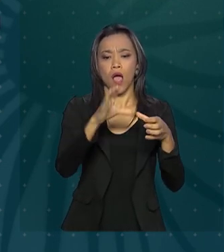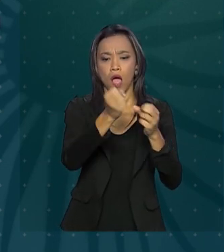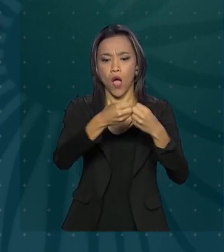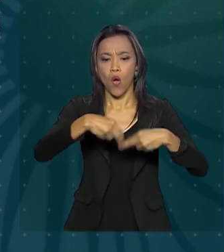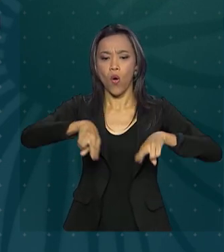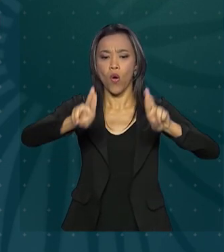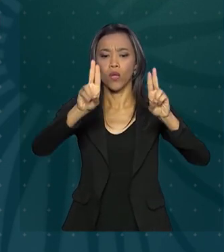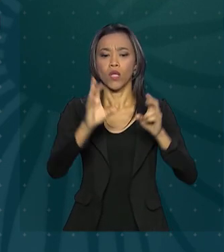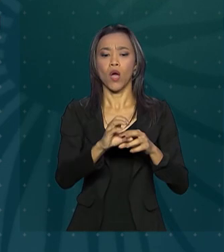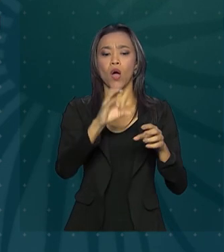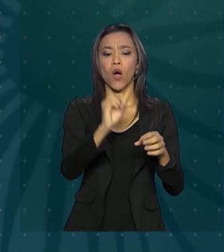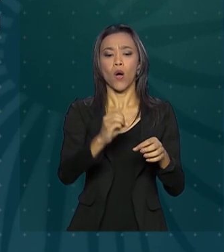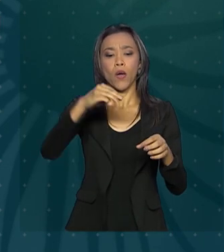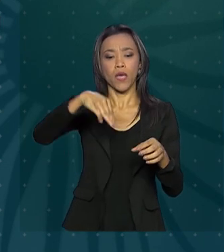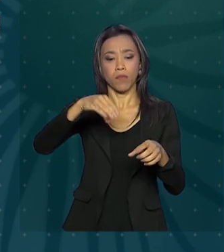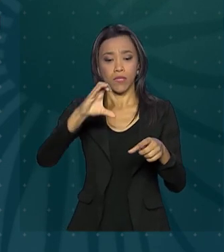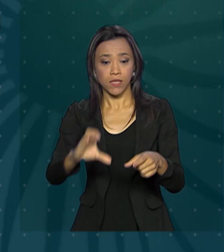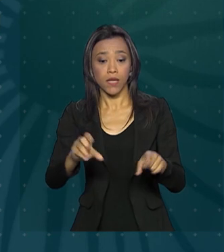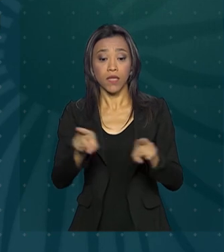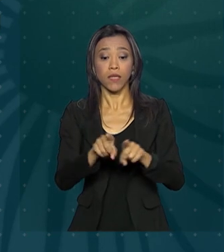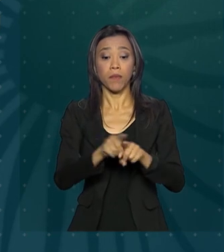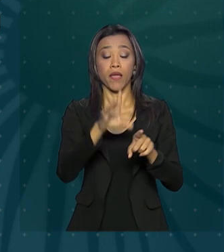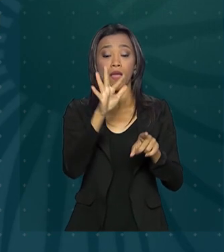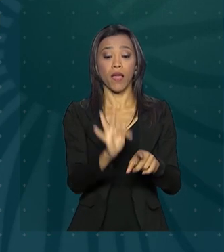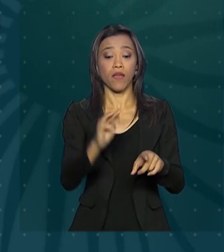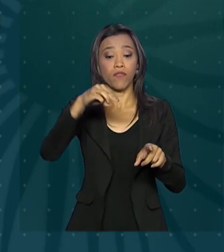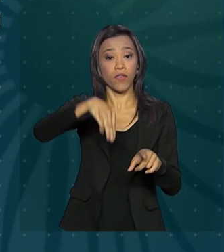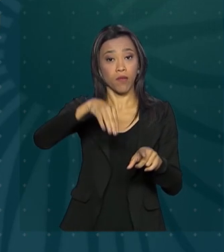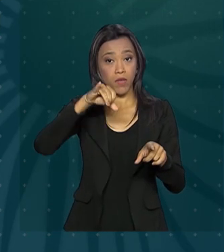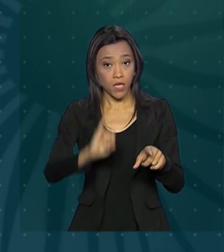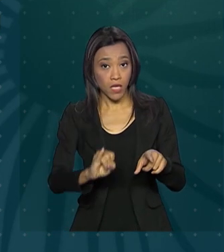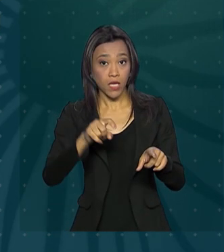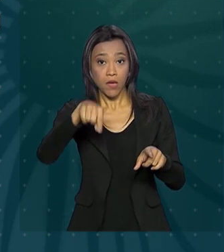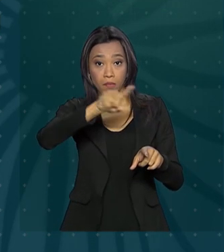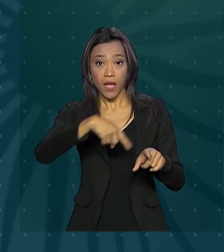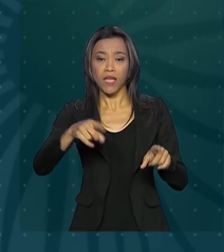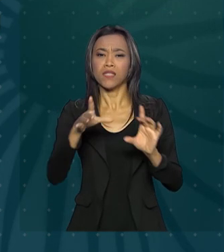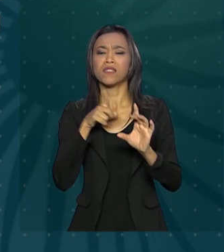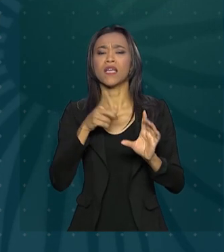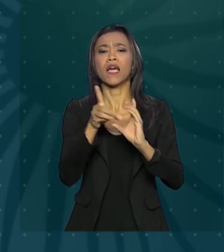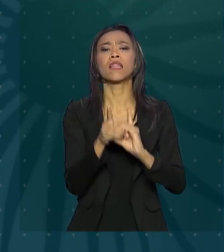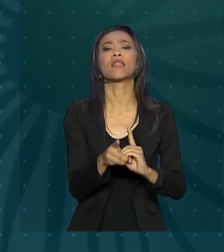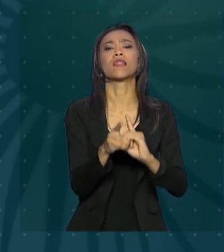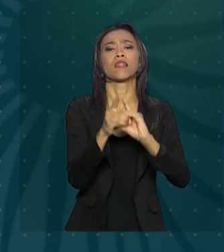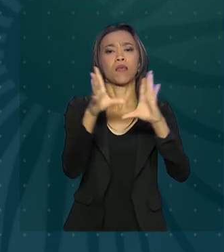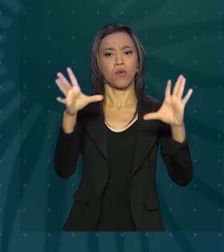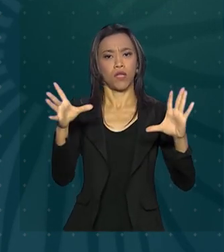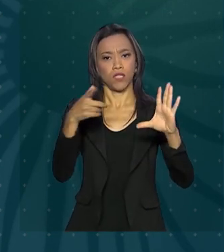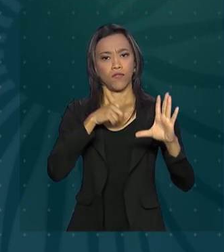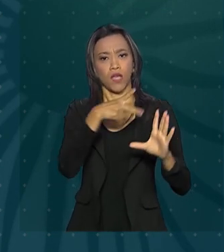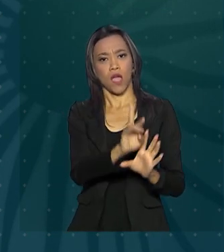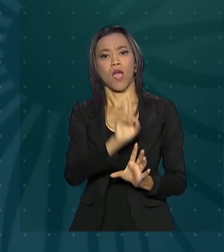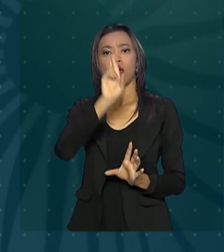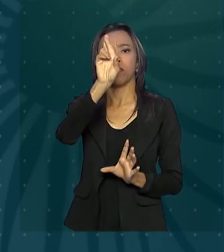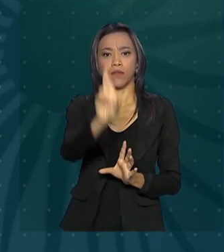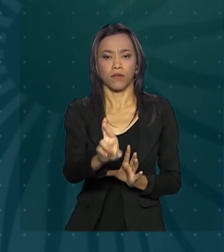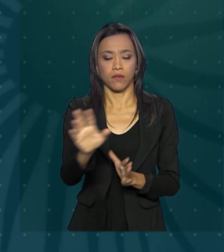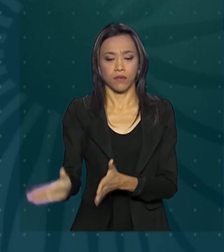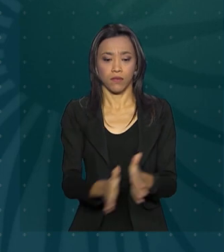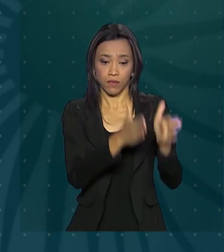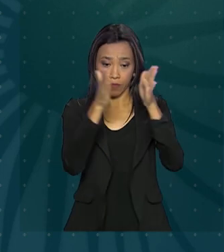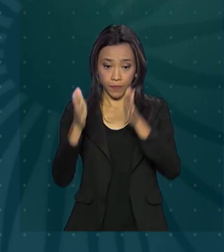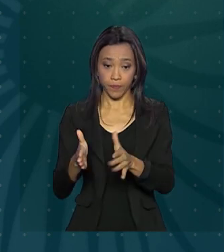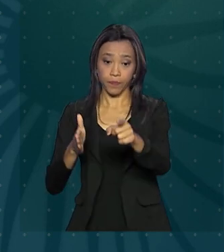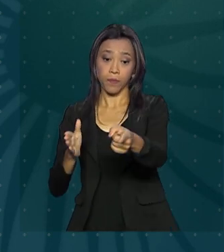mcce o fmi tornando os mais democráticos e representativos reafirmação do compromisso